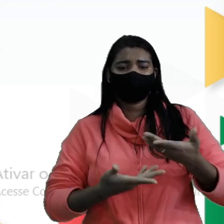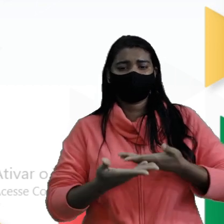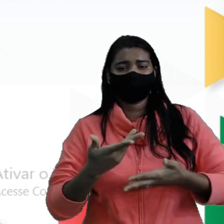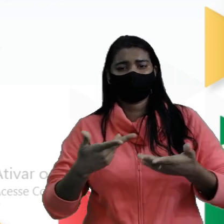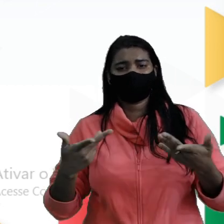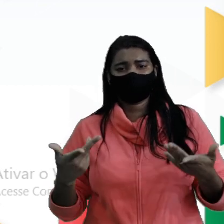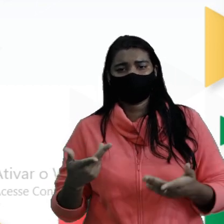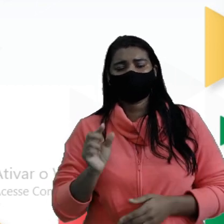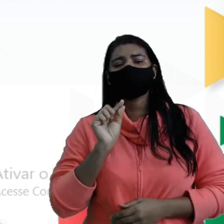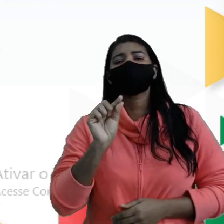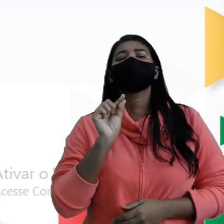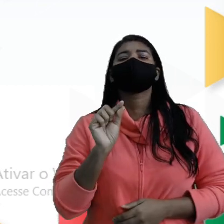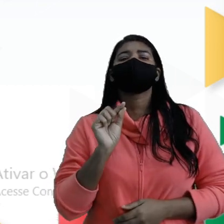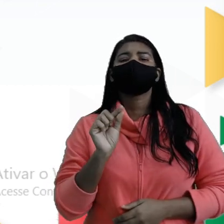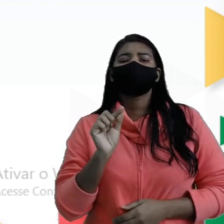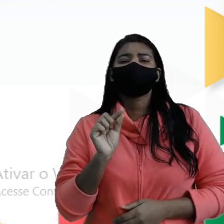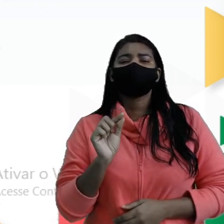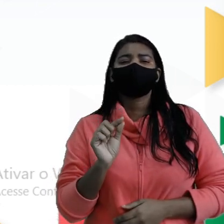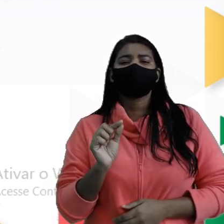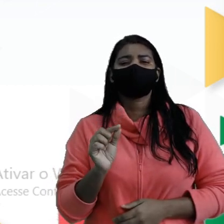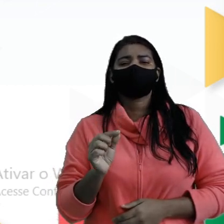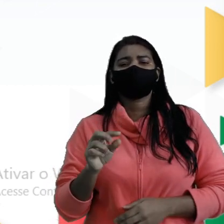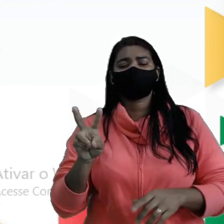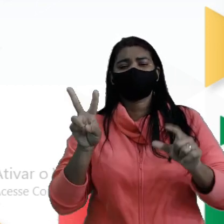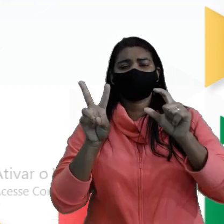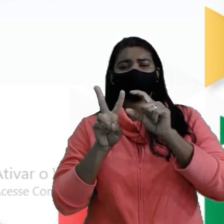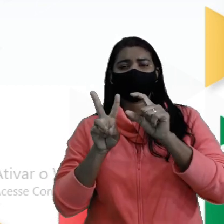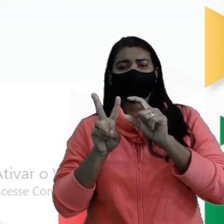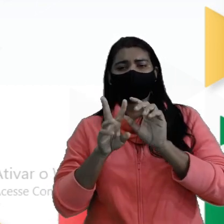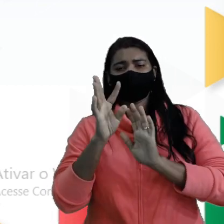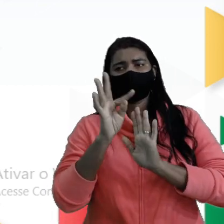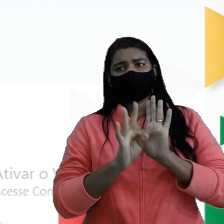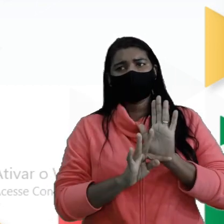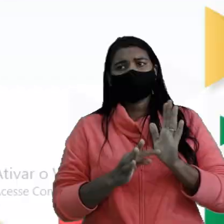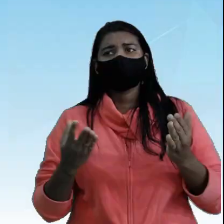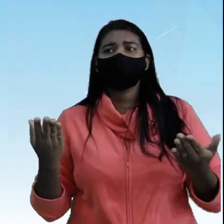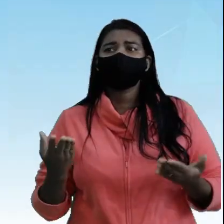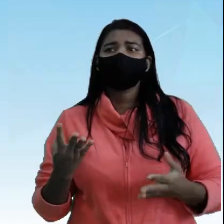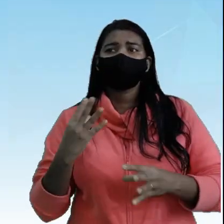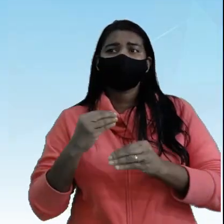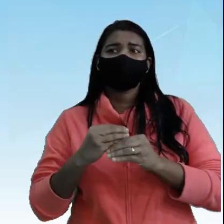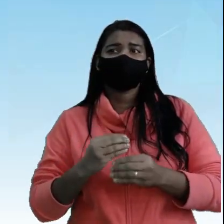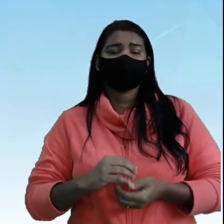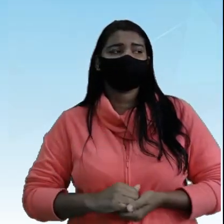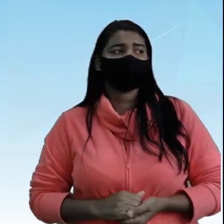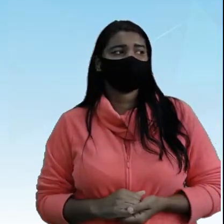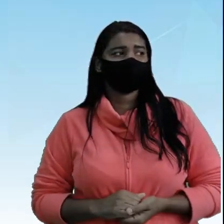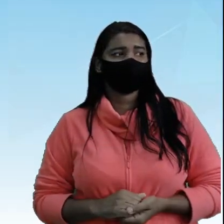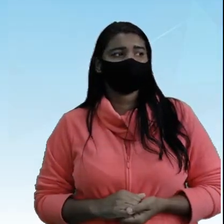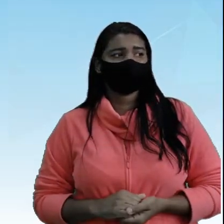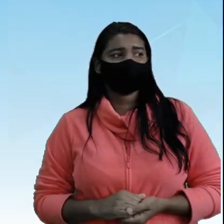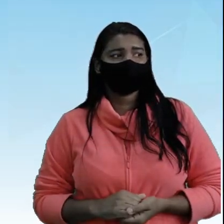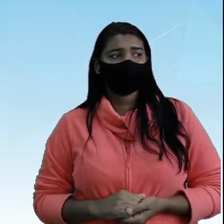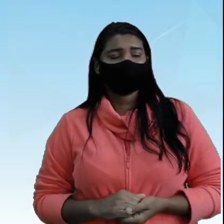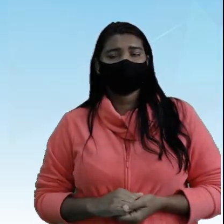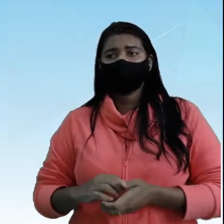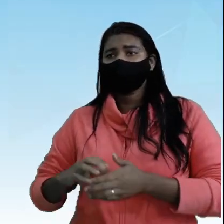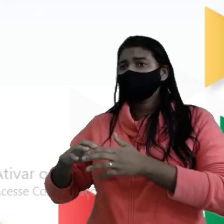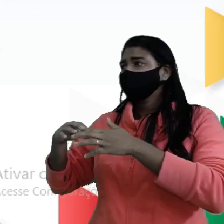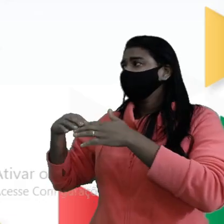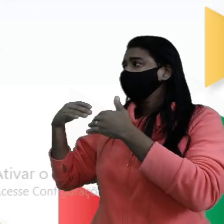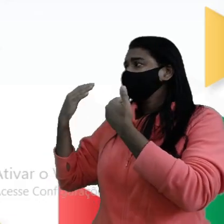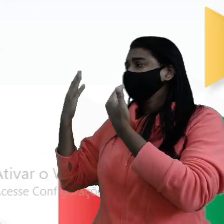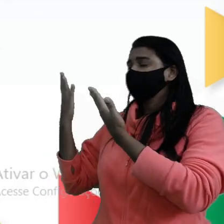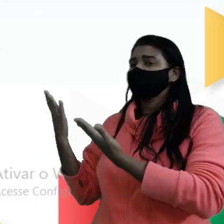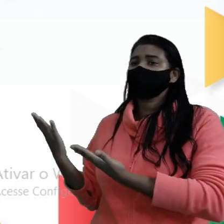que é um epitáfio? Então, vamos voltar ao texto agora, vamos ver, certo? Olha aí o texto,